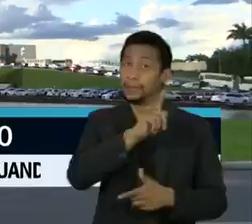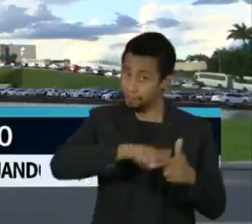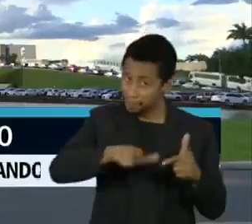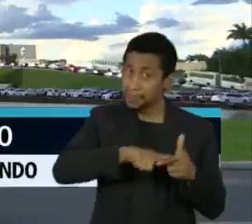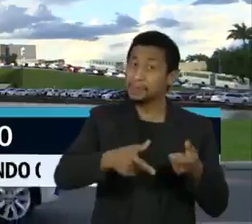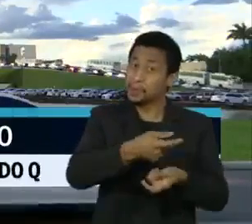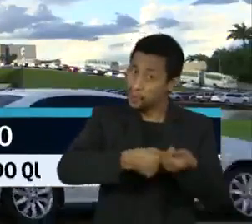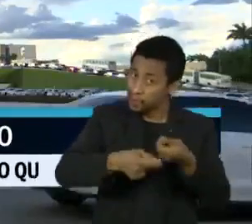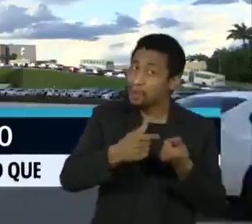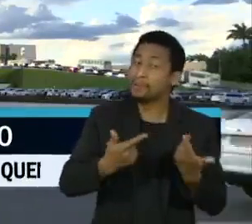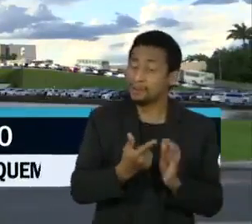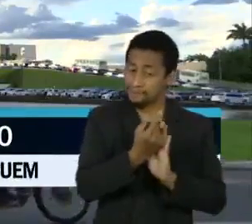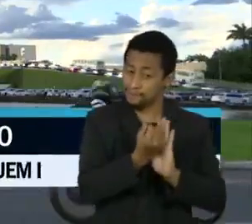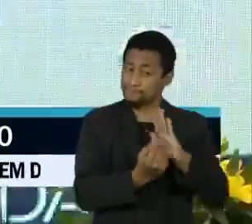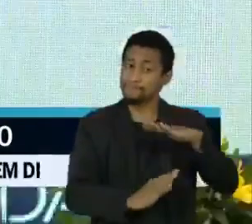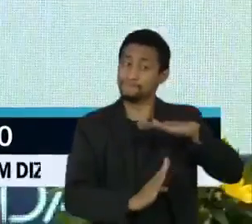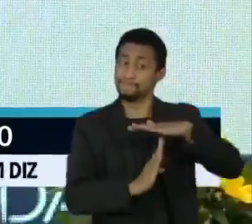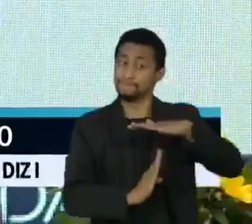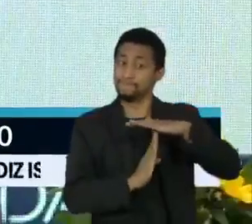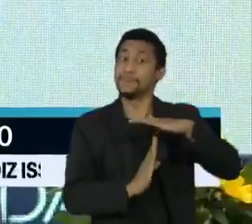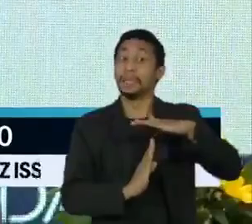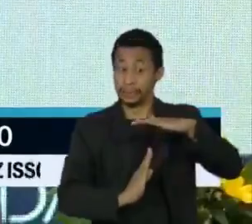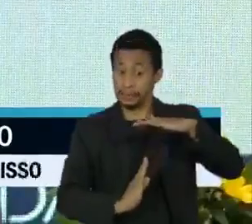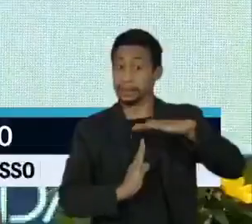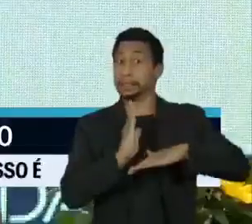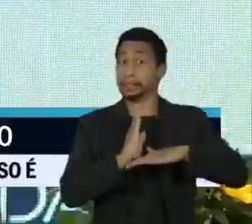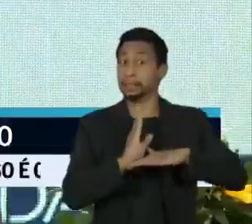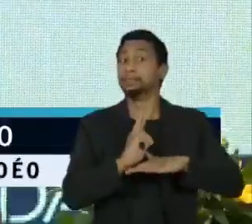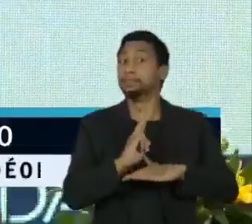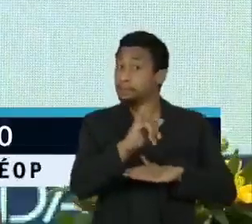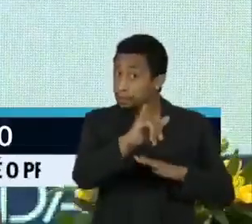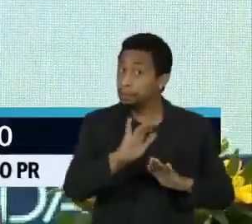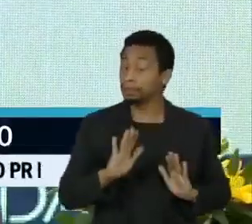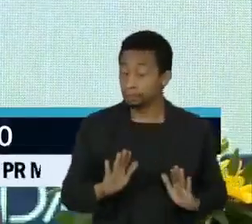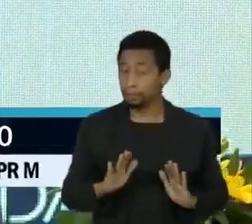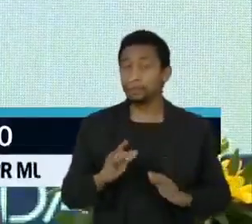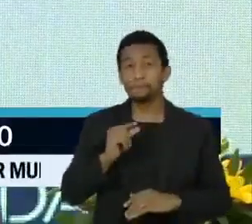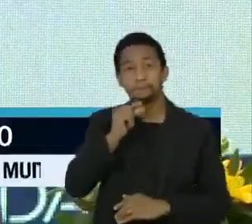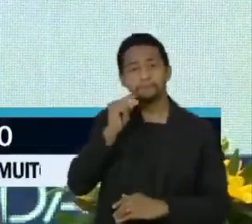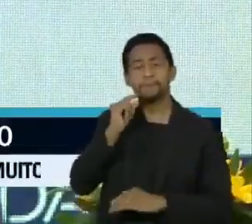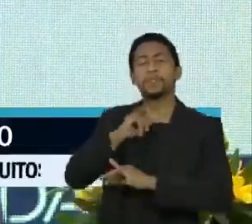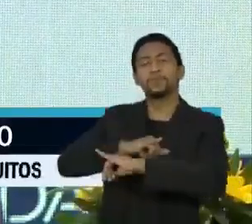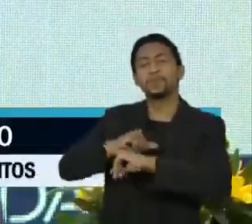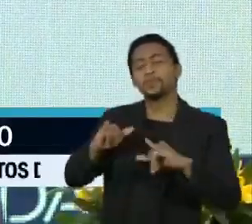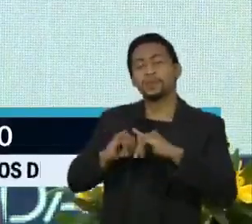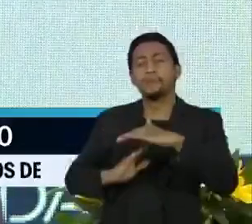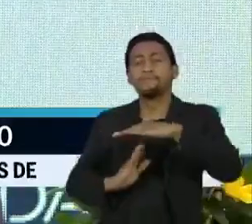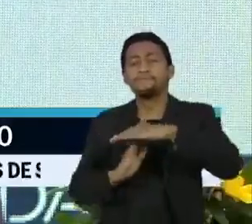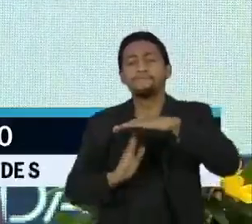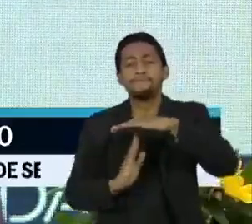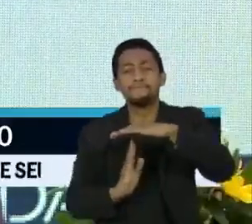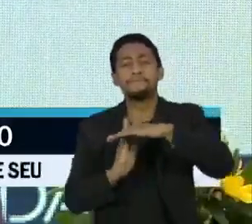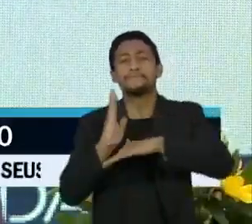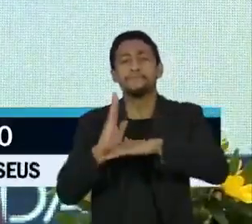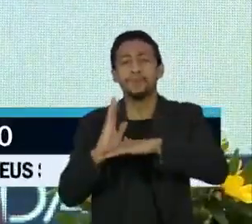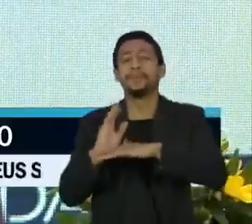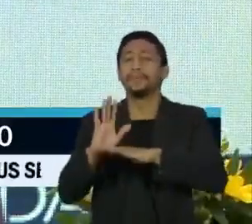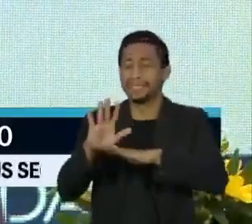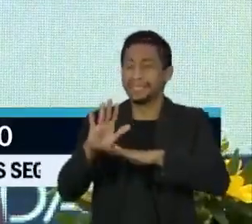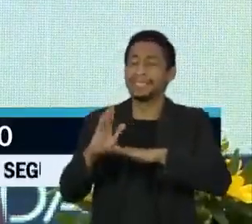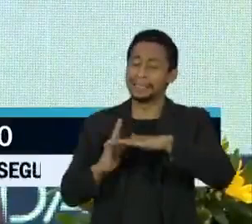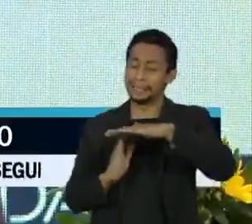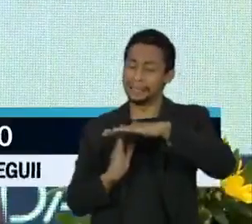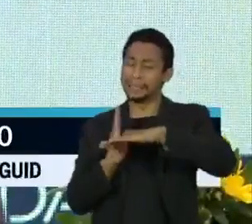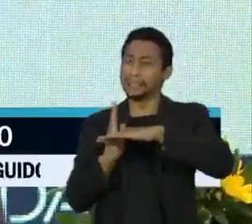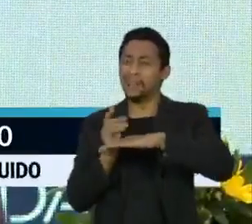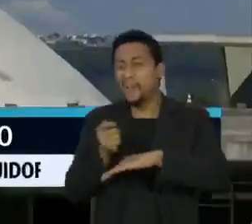a mudança no teto dos gastos públicos. O presidente da Câmara minimizou o furo no teto, dizendo que o Auxílio Brasil vai apenas ferir o